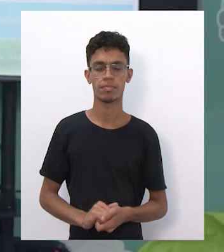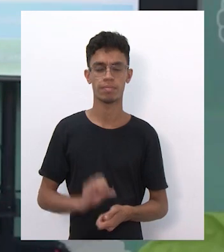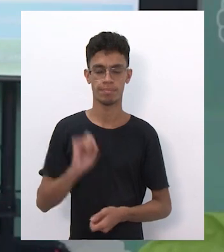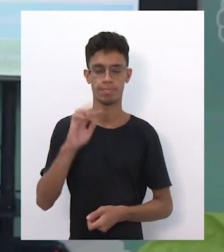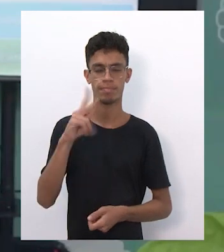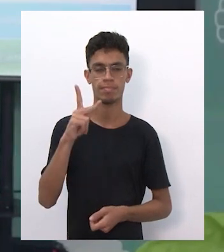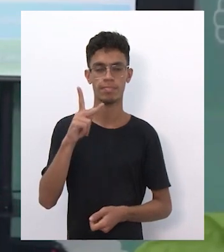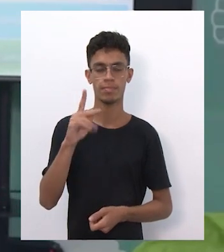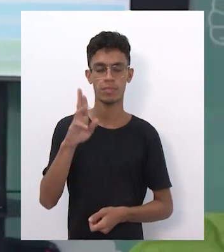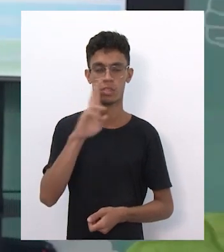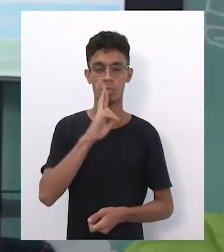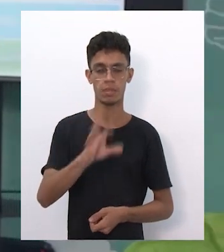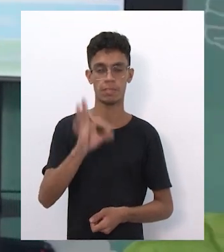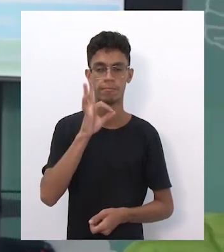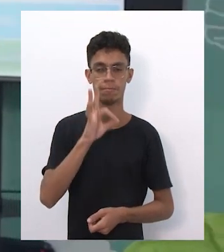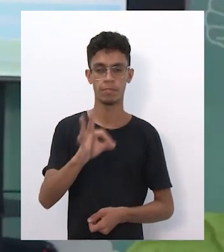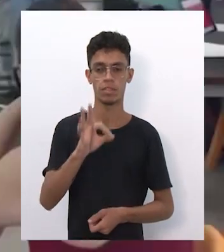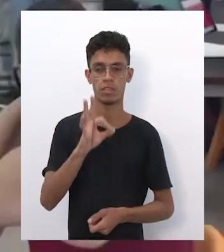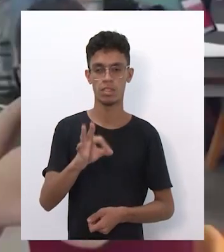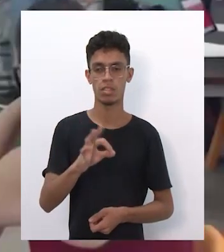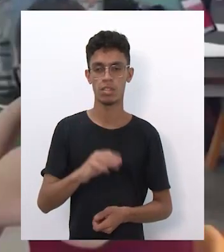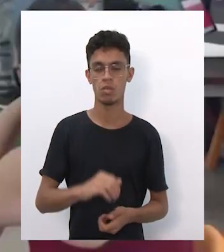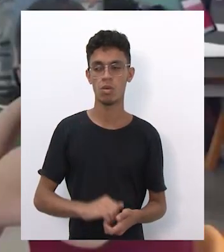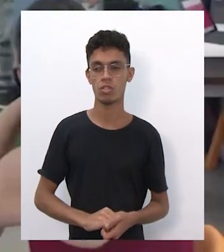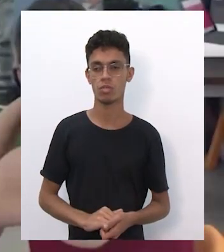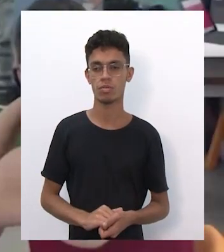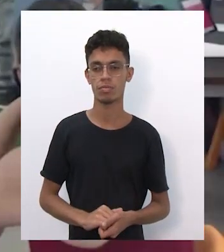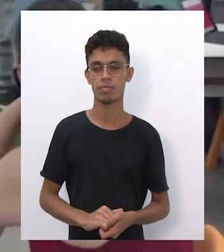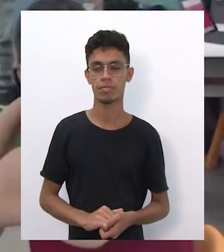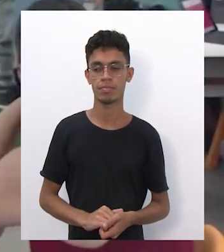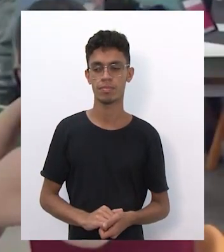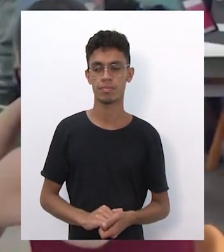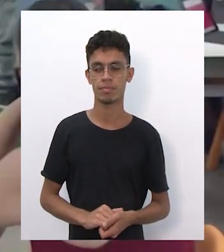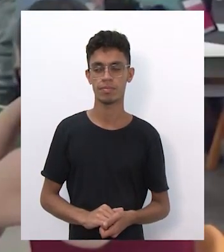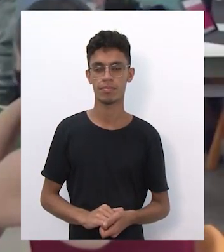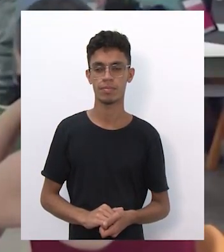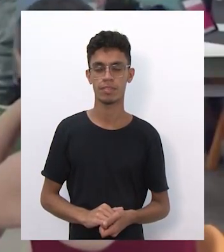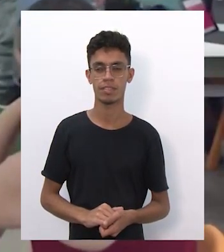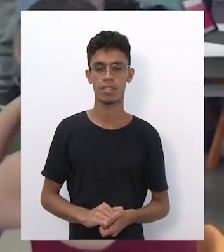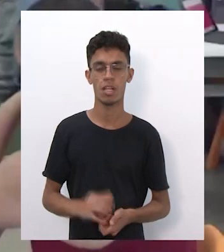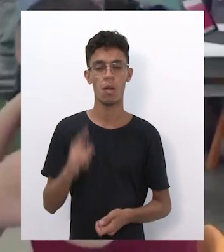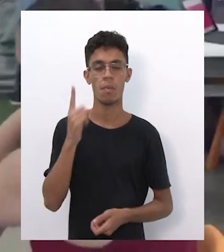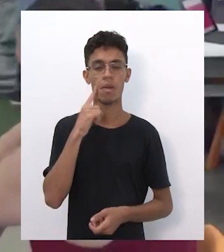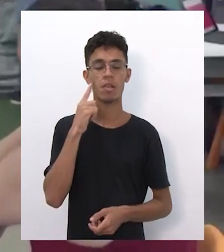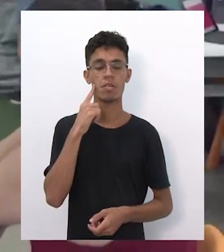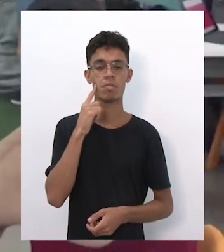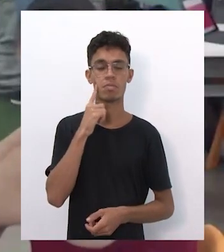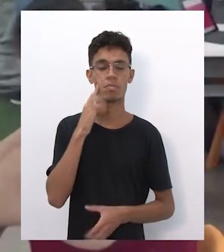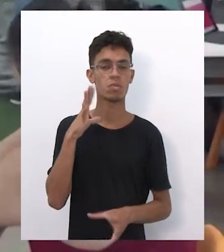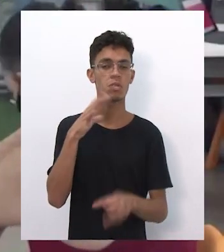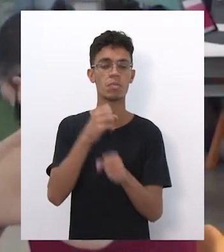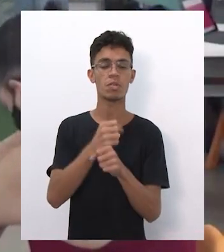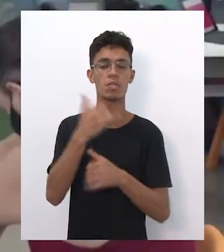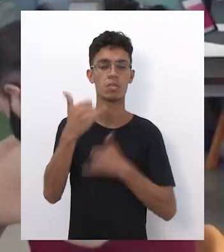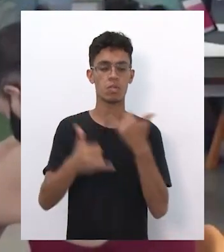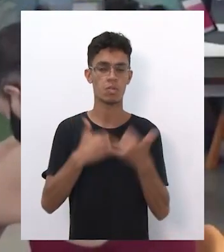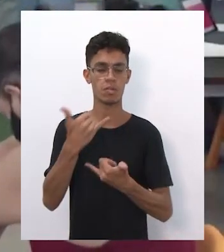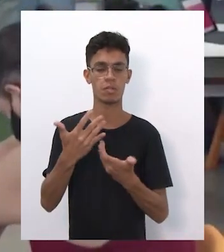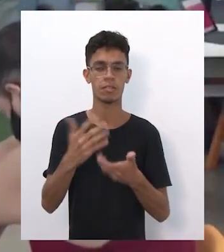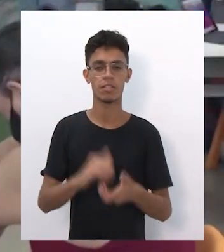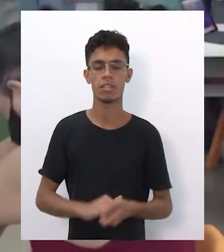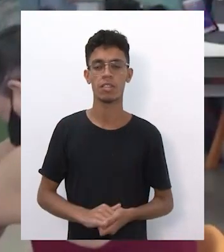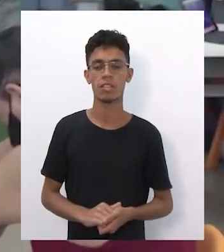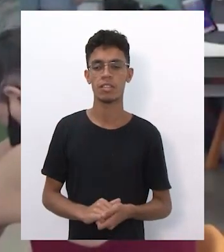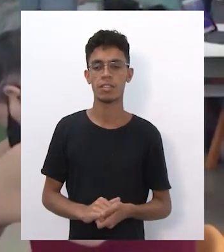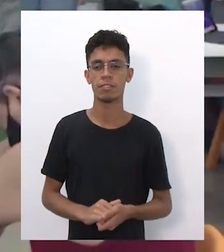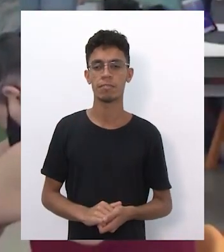Ok. Resposta certa, Washington. E aí, vamos ver como é que fica o nosso ranking então? Vamos ver o resultado do nosso jogo.